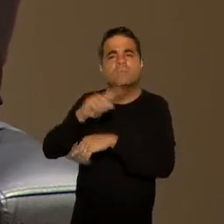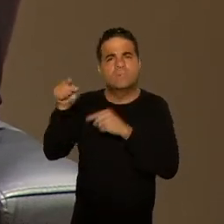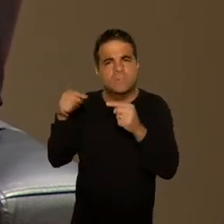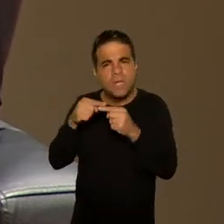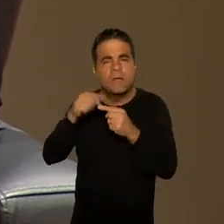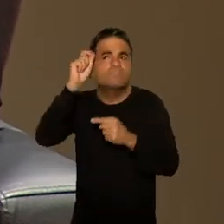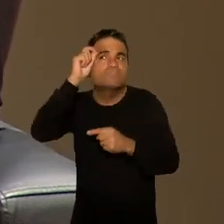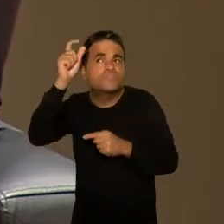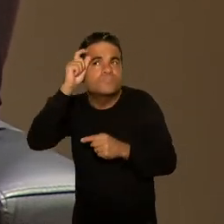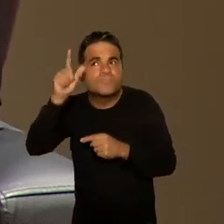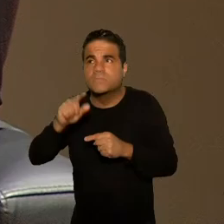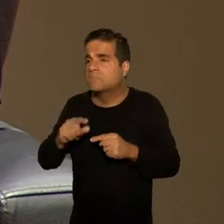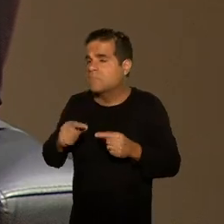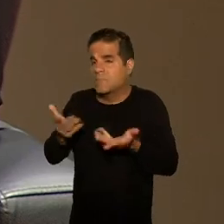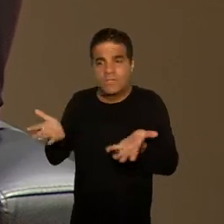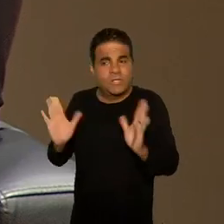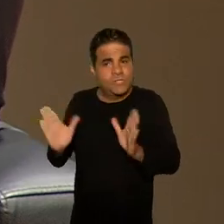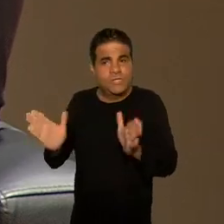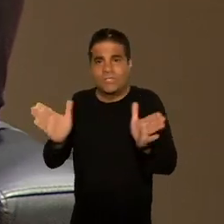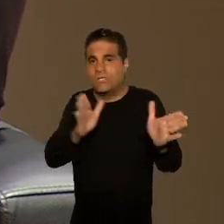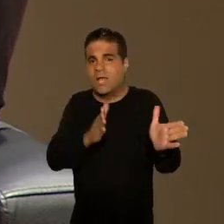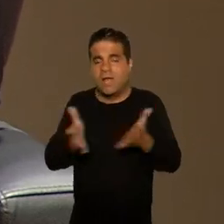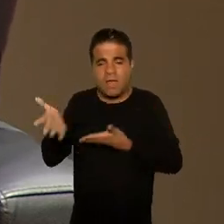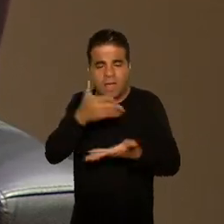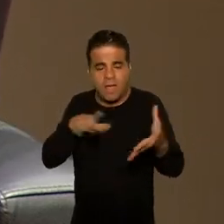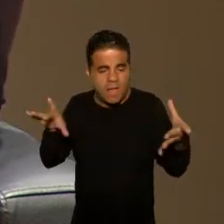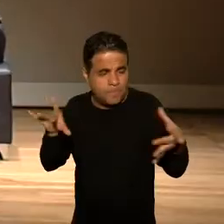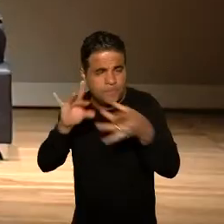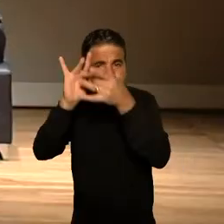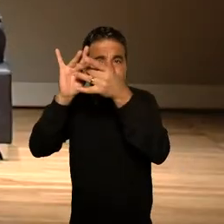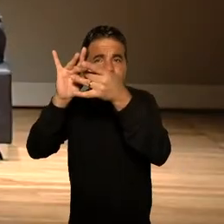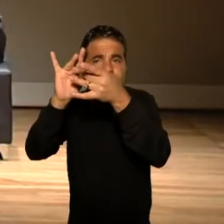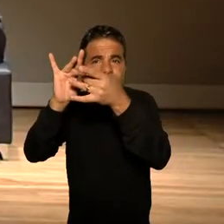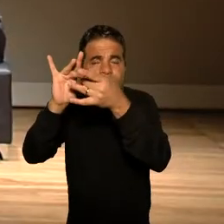função cultural né Essas coisas elas estão sempre muito interligadas